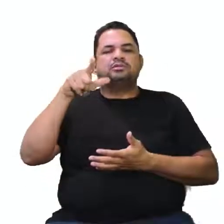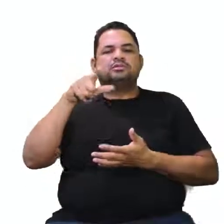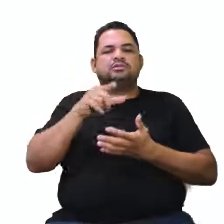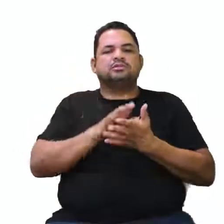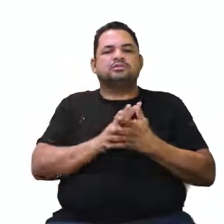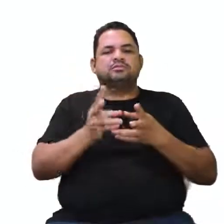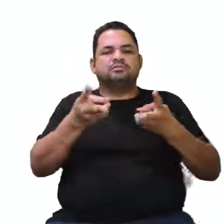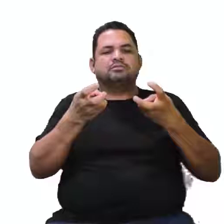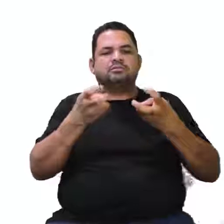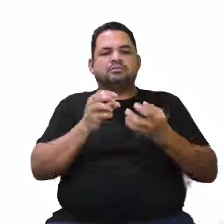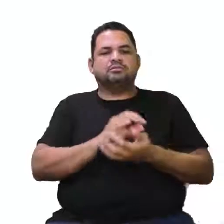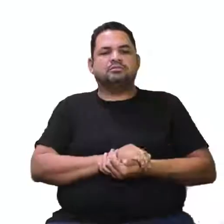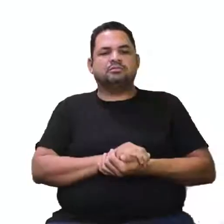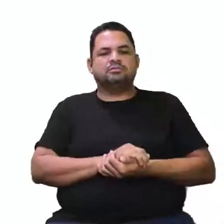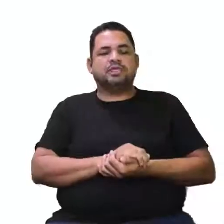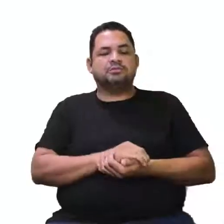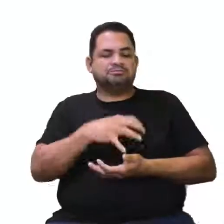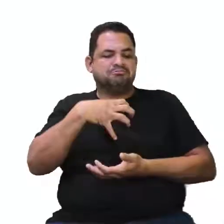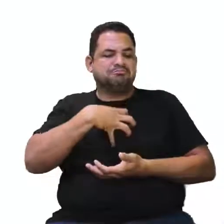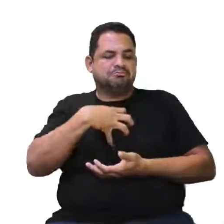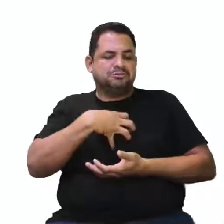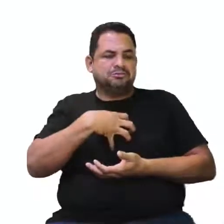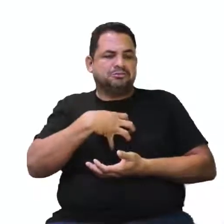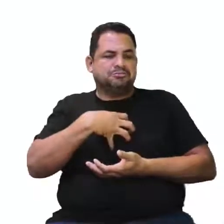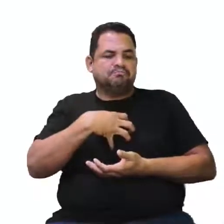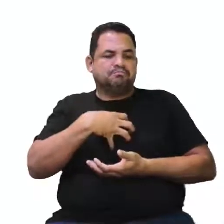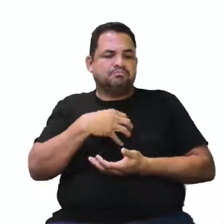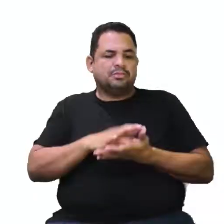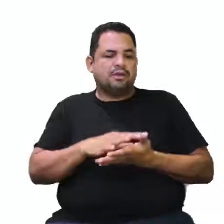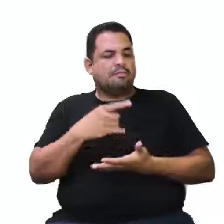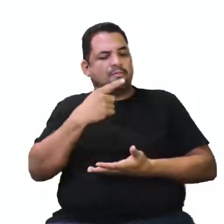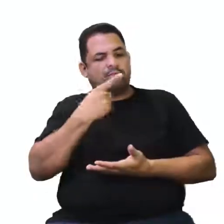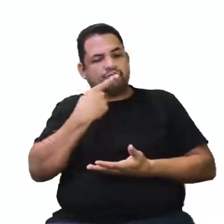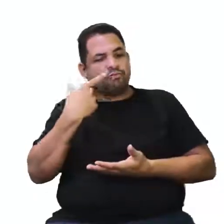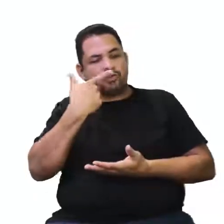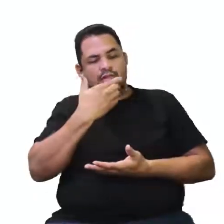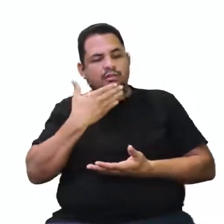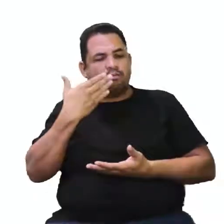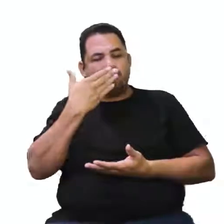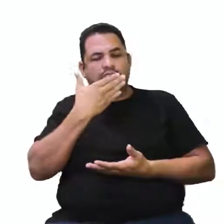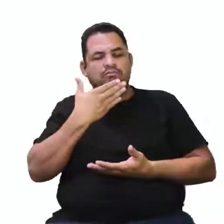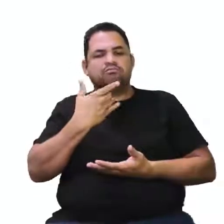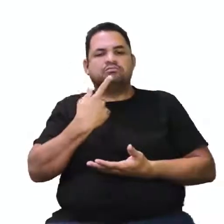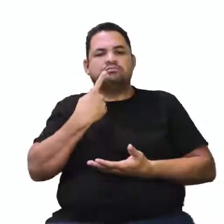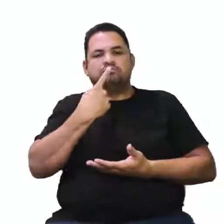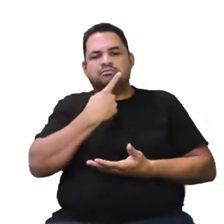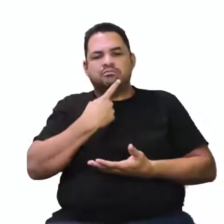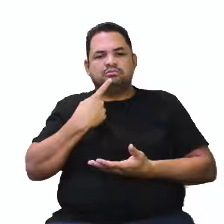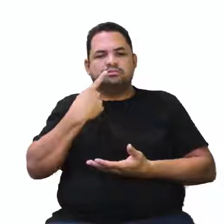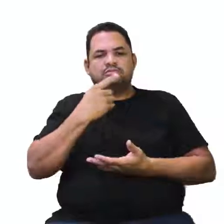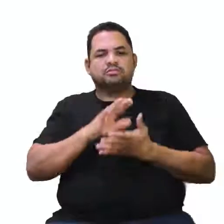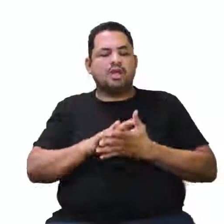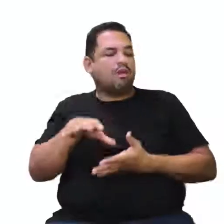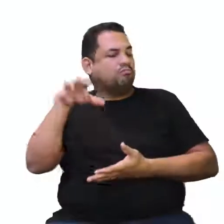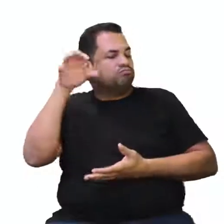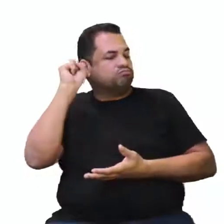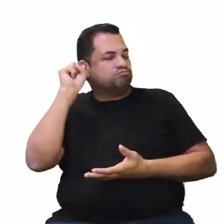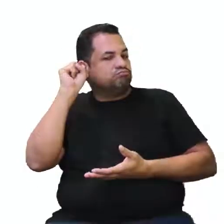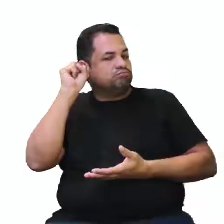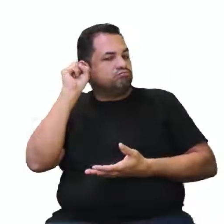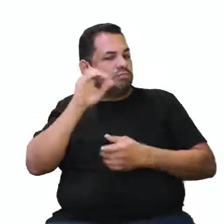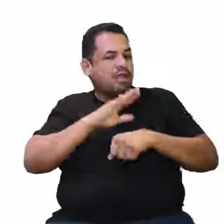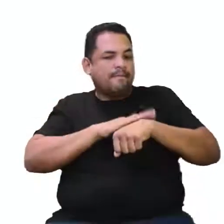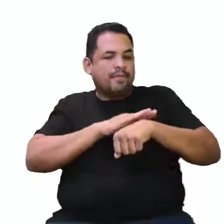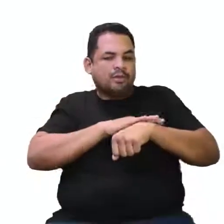aí principalmente pelos sentidos, né? Pelo meu paladar, pela minha audição, pelo